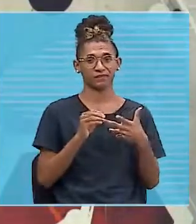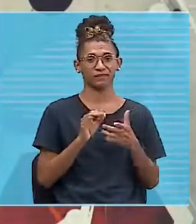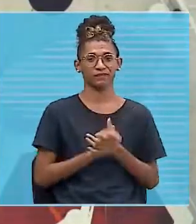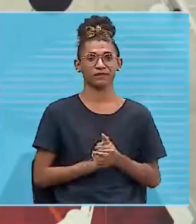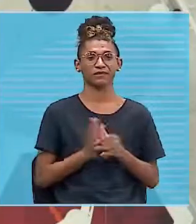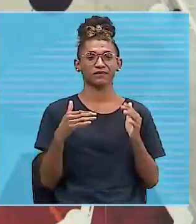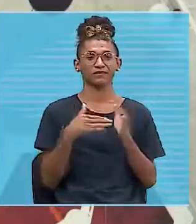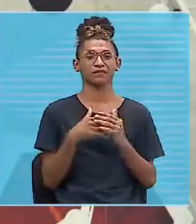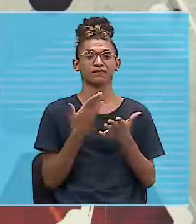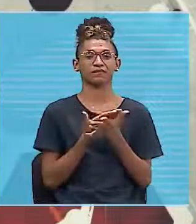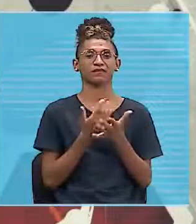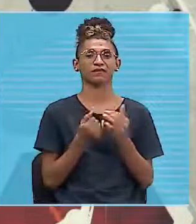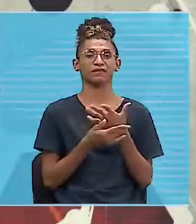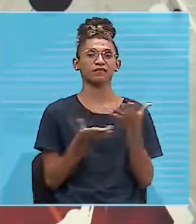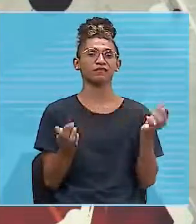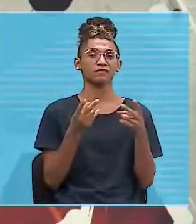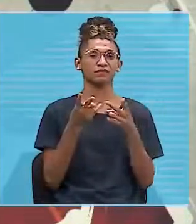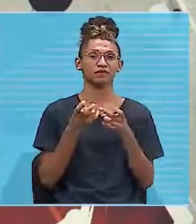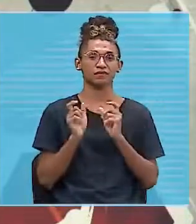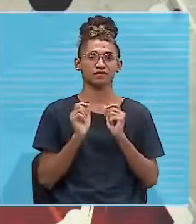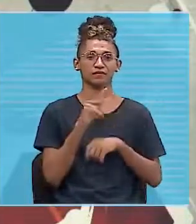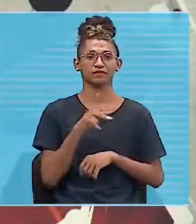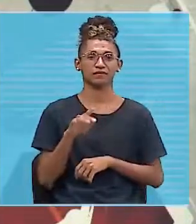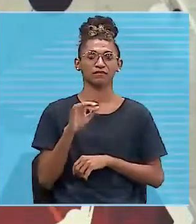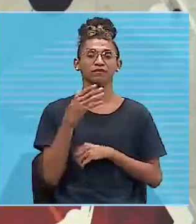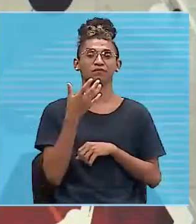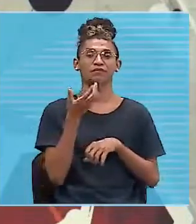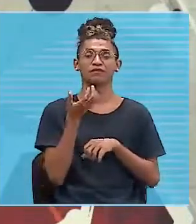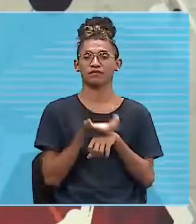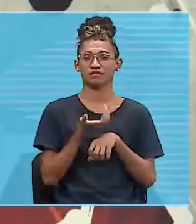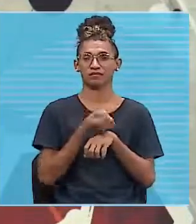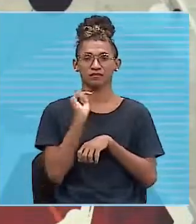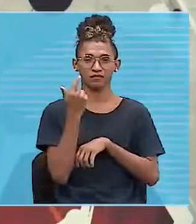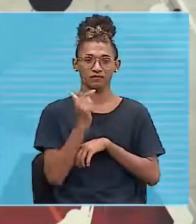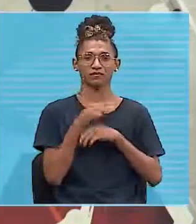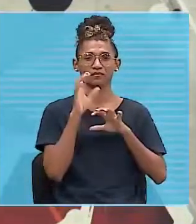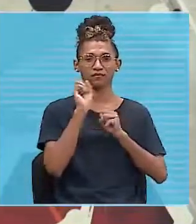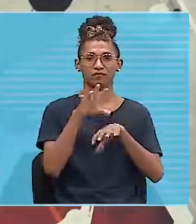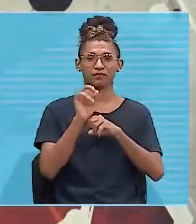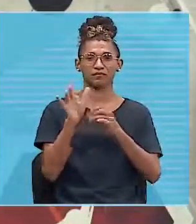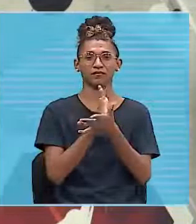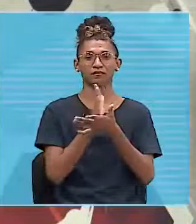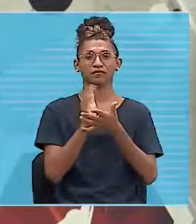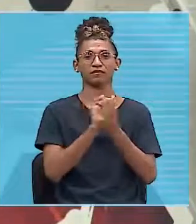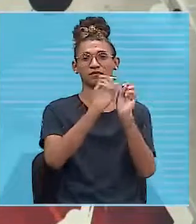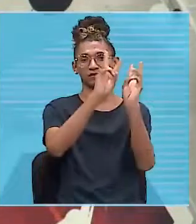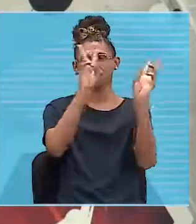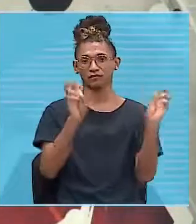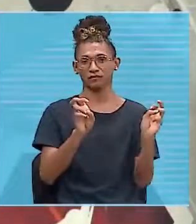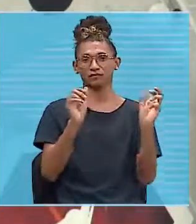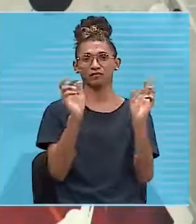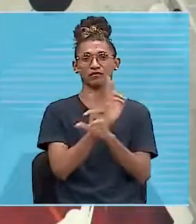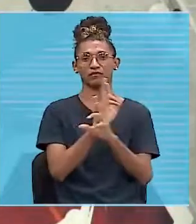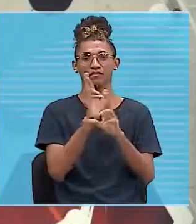nas últimas aulas vocês observaram que o professor Adriano vem trabalhando temas muito ligados ao Enem através de questões trazendo a questão e